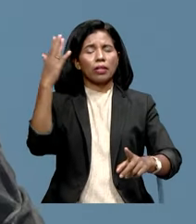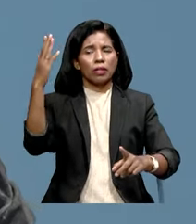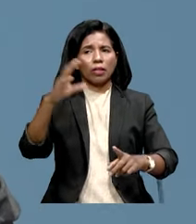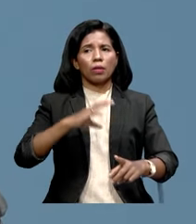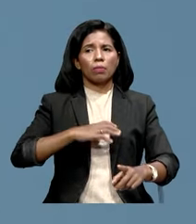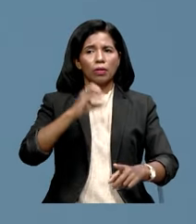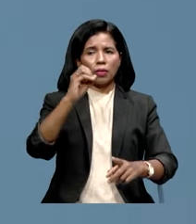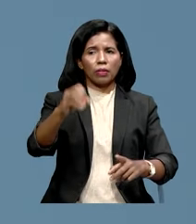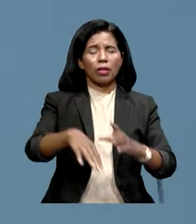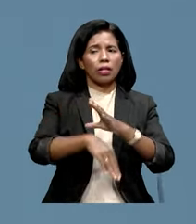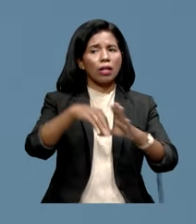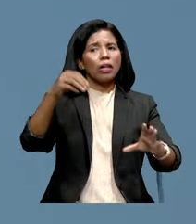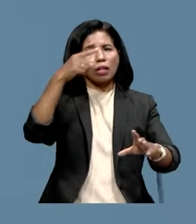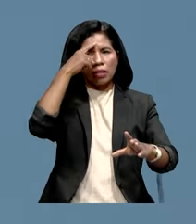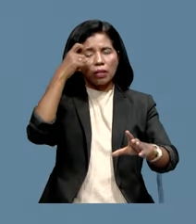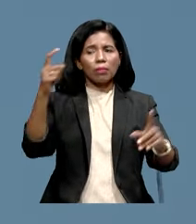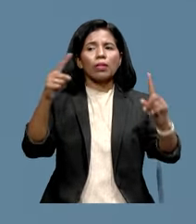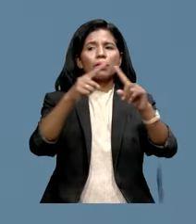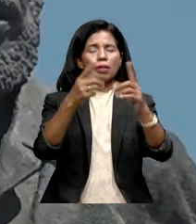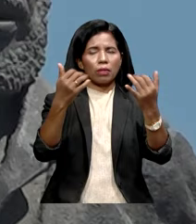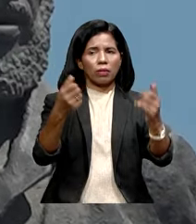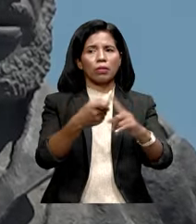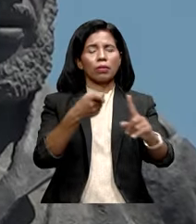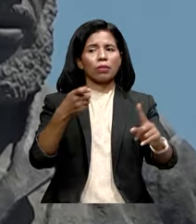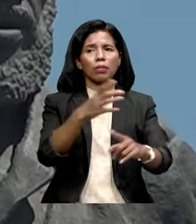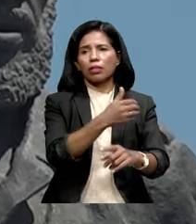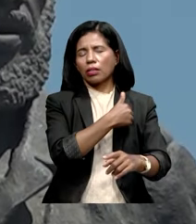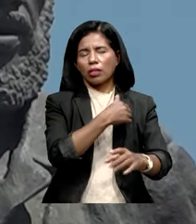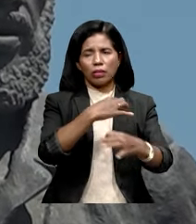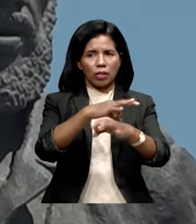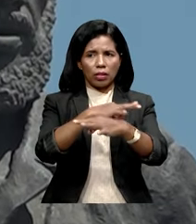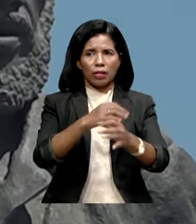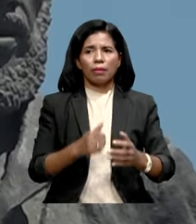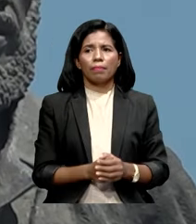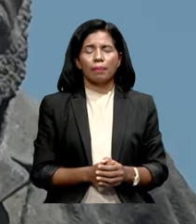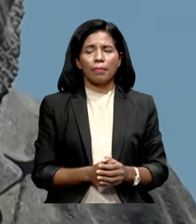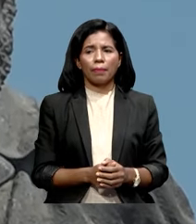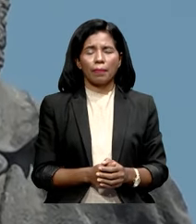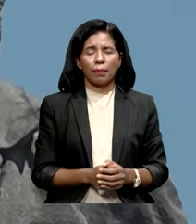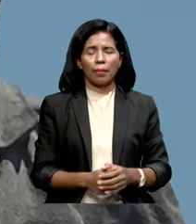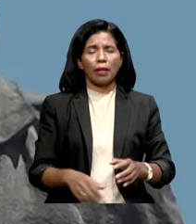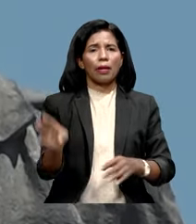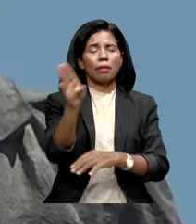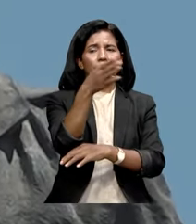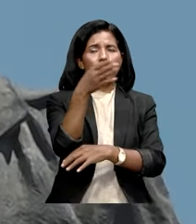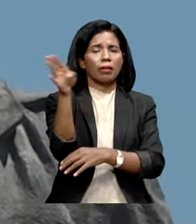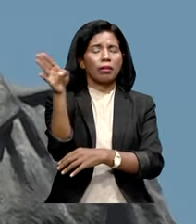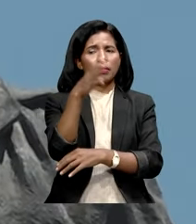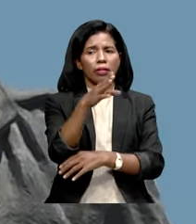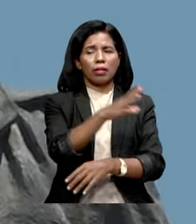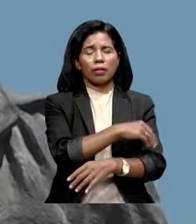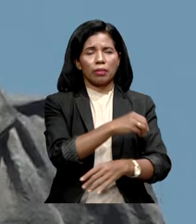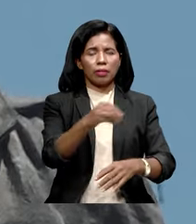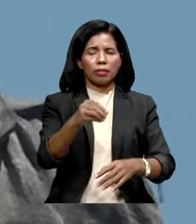dili coreano na, mai beto agora parte competente si da ocadia. Bandeira ne be saudoso